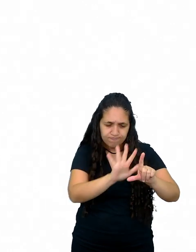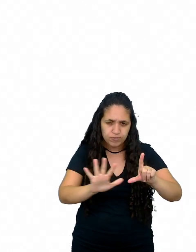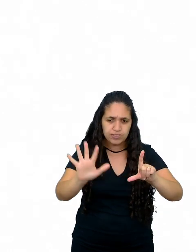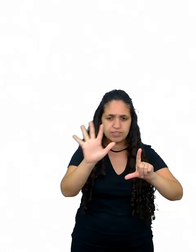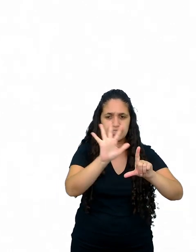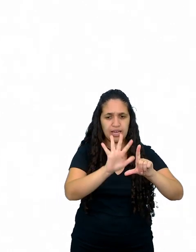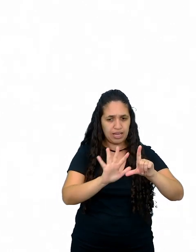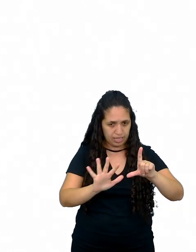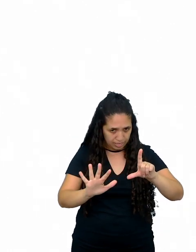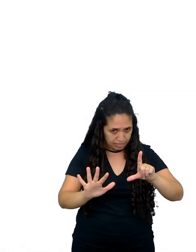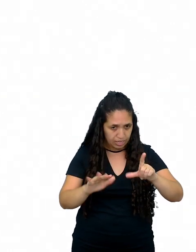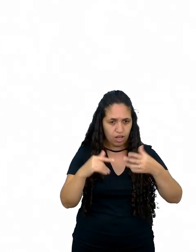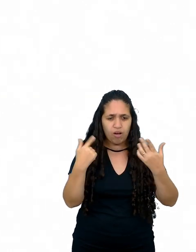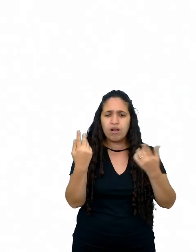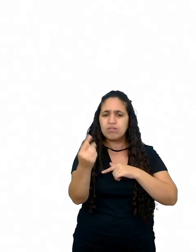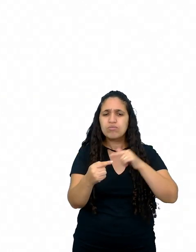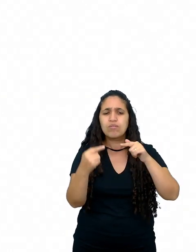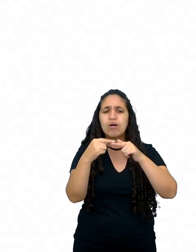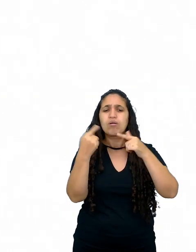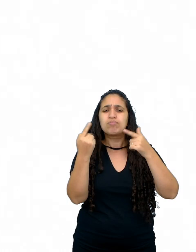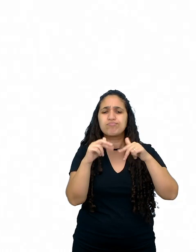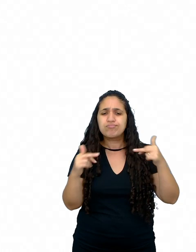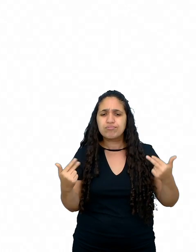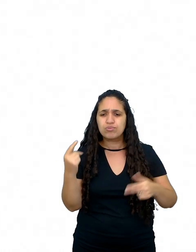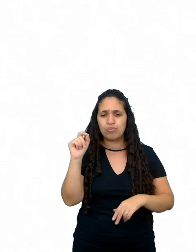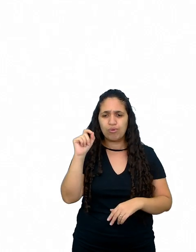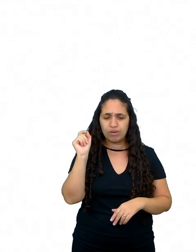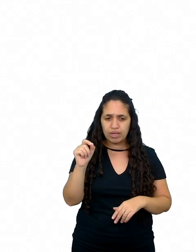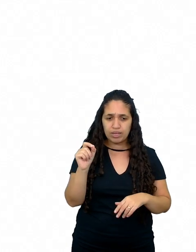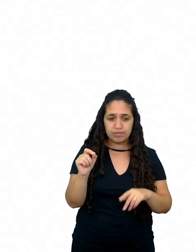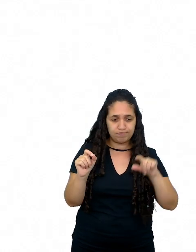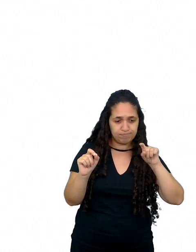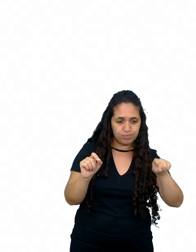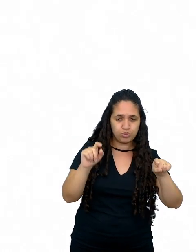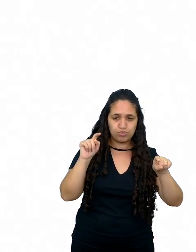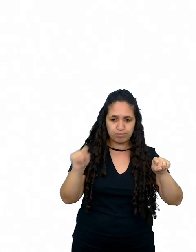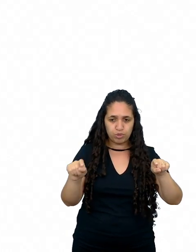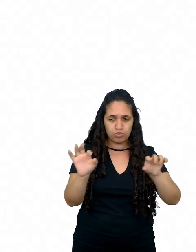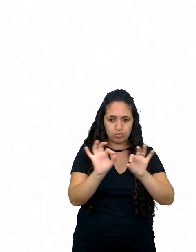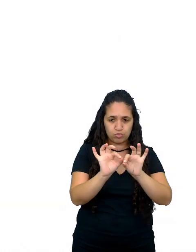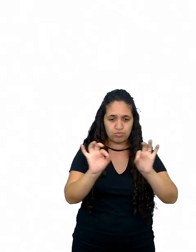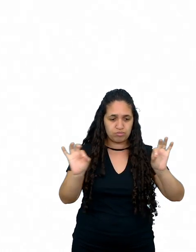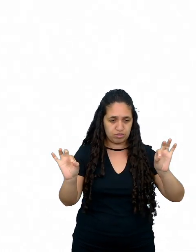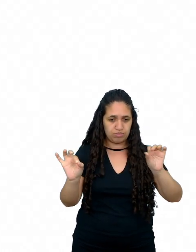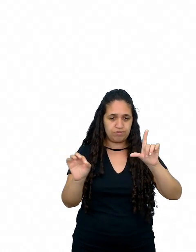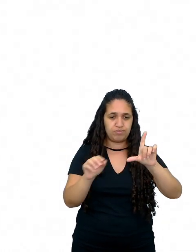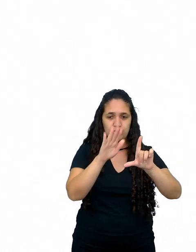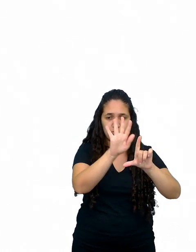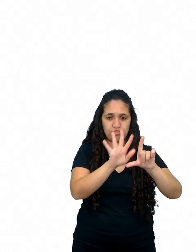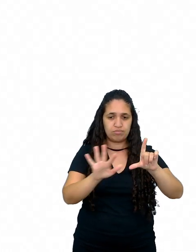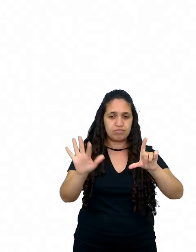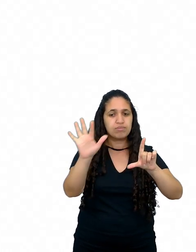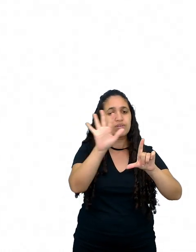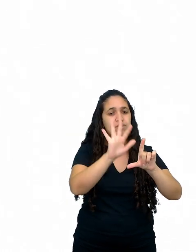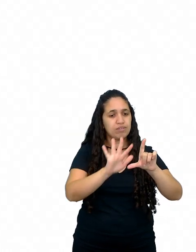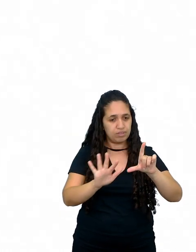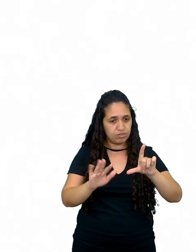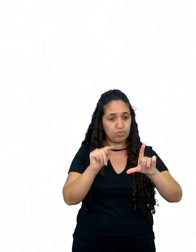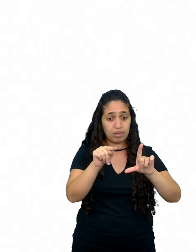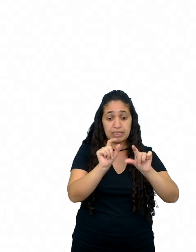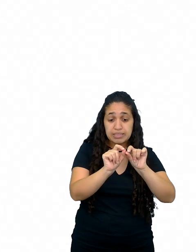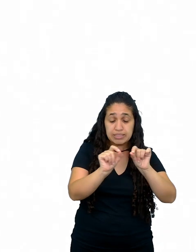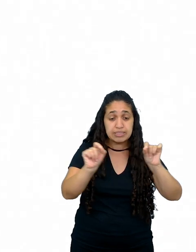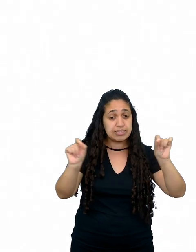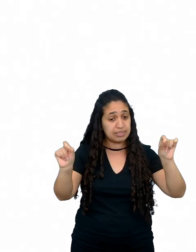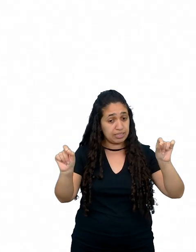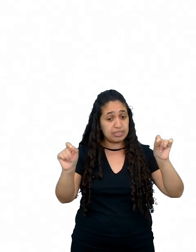nosso objeto de conhecimento matemático? Distância entre dois pontos no plano cartesiano. Por quê? Porque com essas distâncias